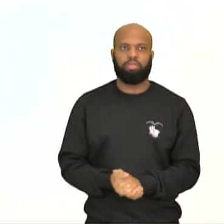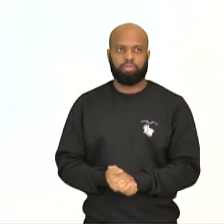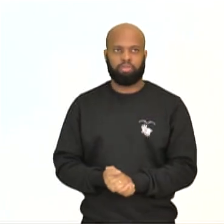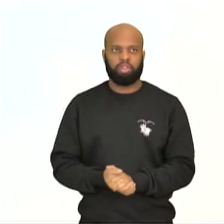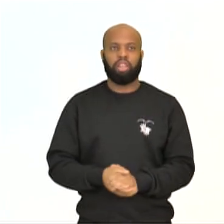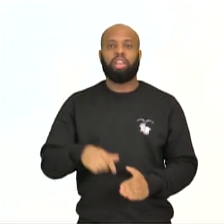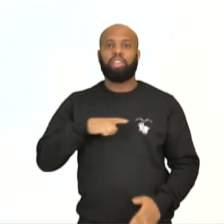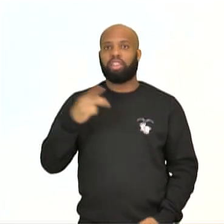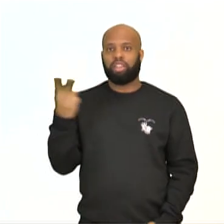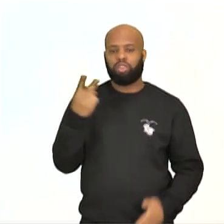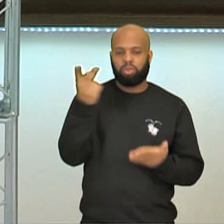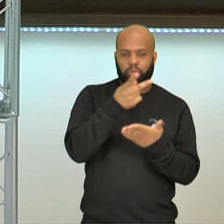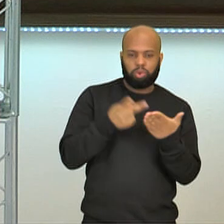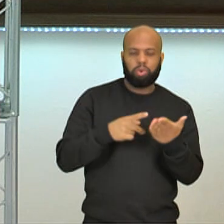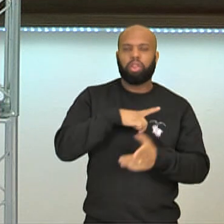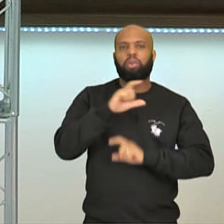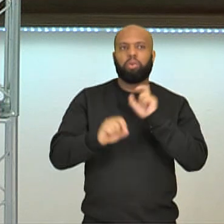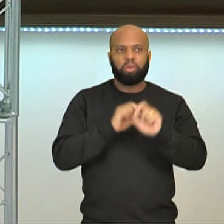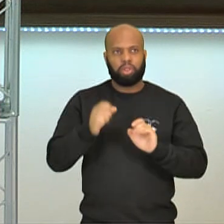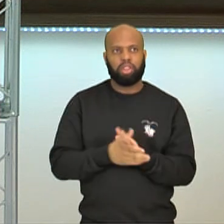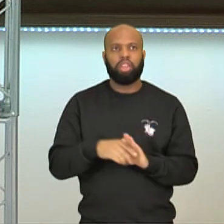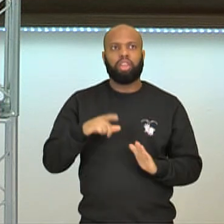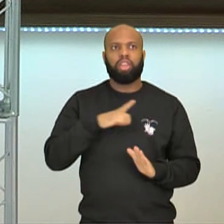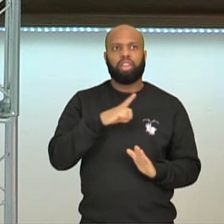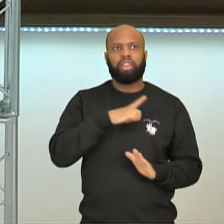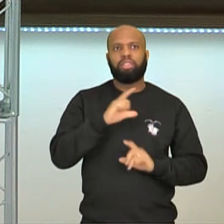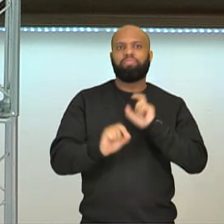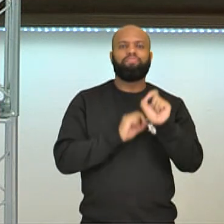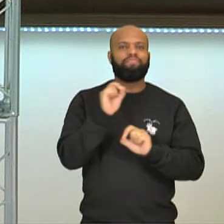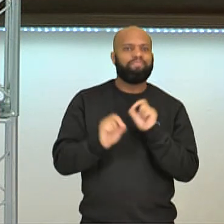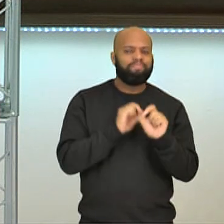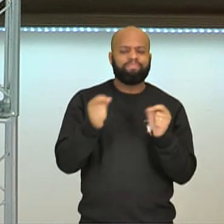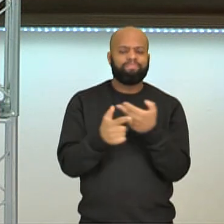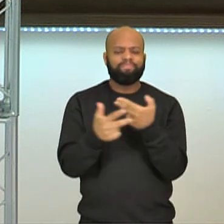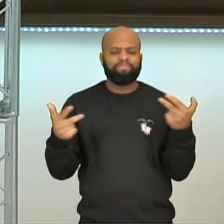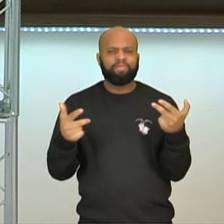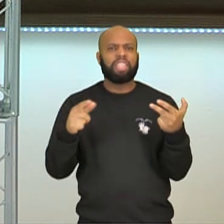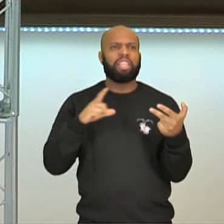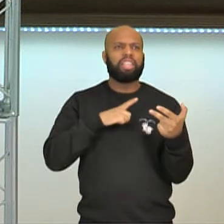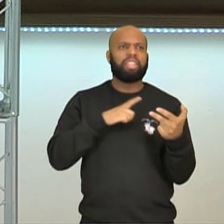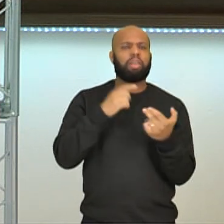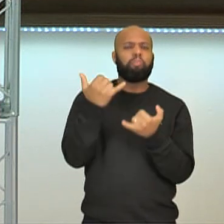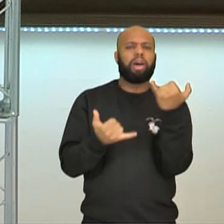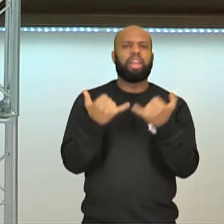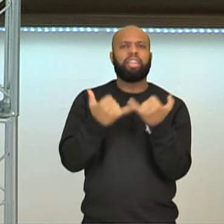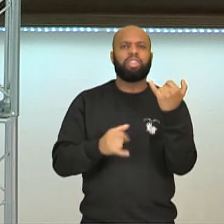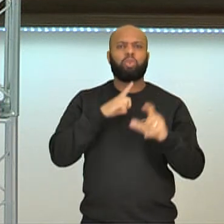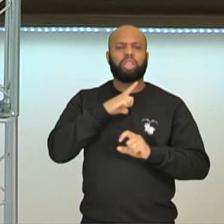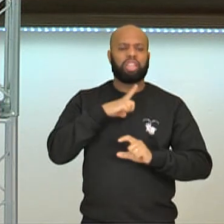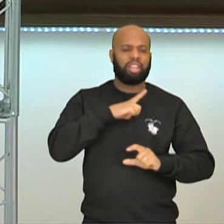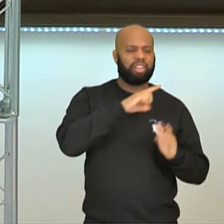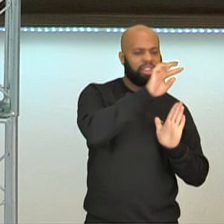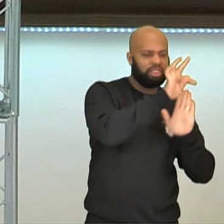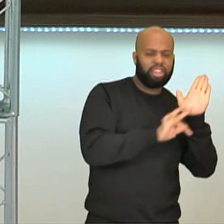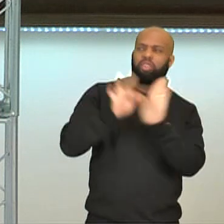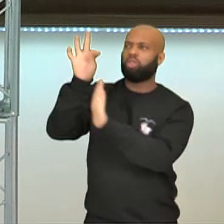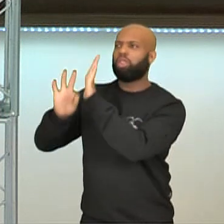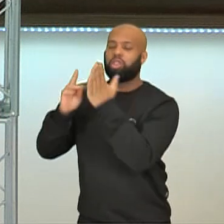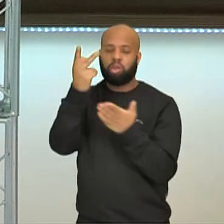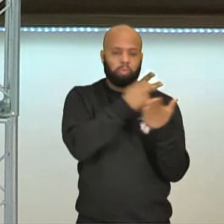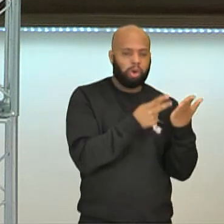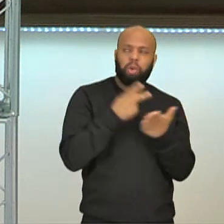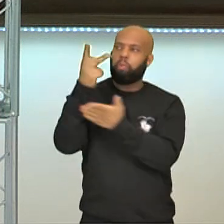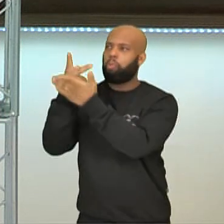Nesses dois poemas, nós temos ali uma questão que está bastante parecida. Nós temos uma